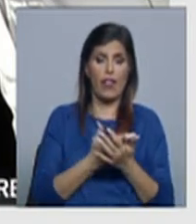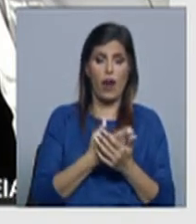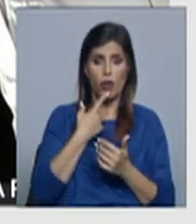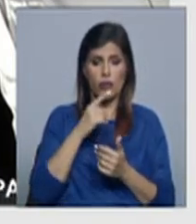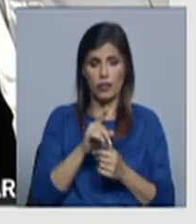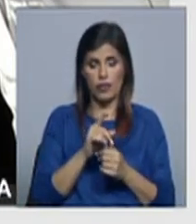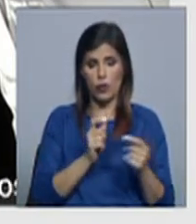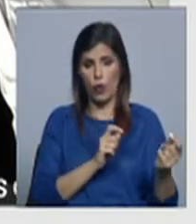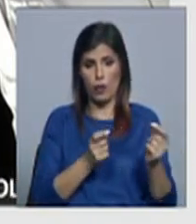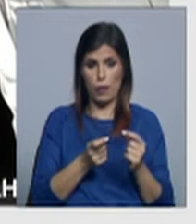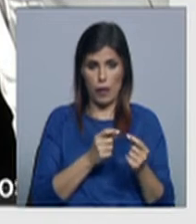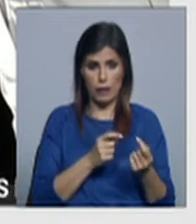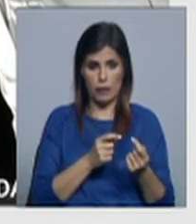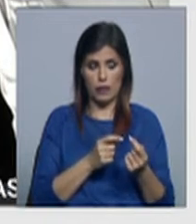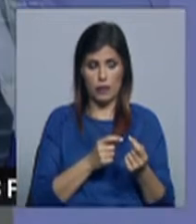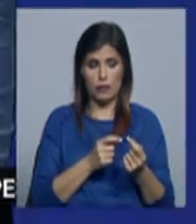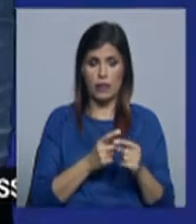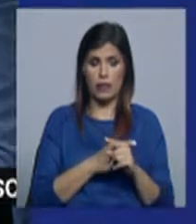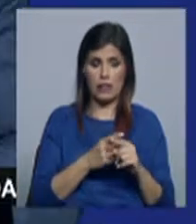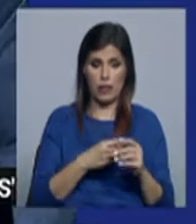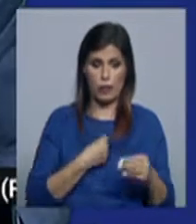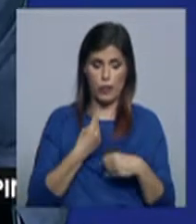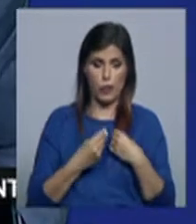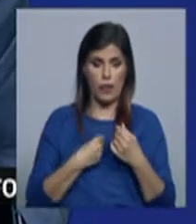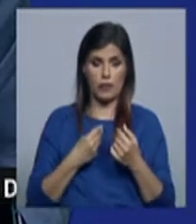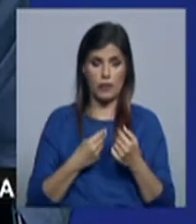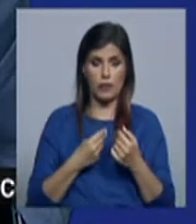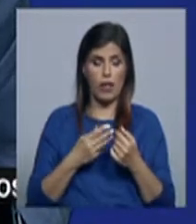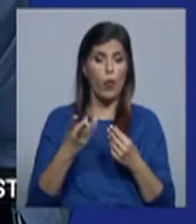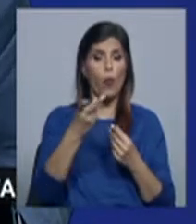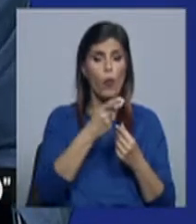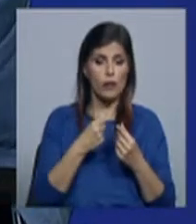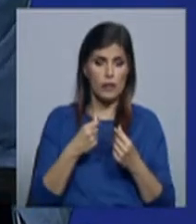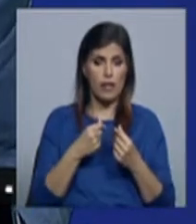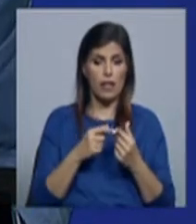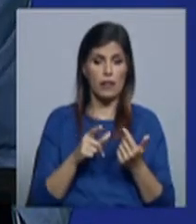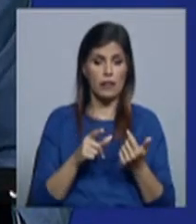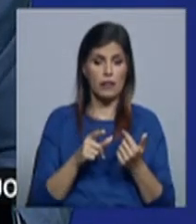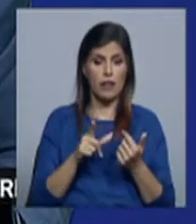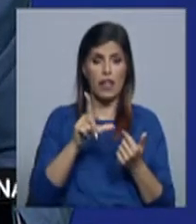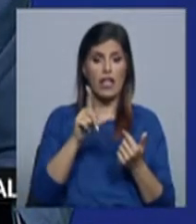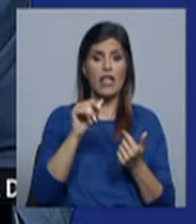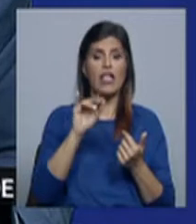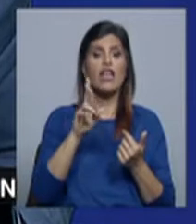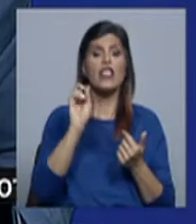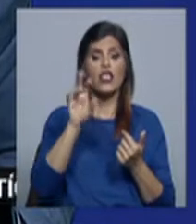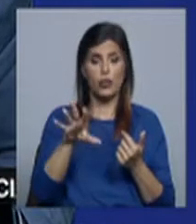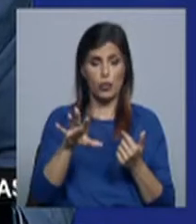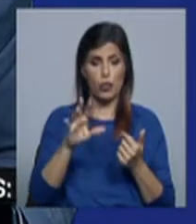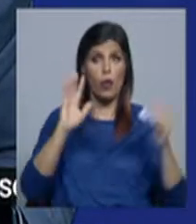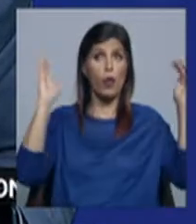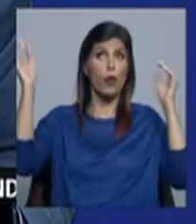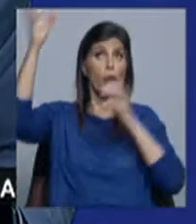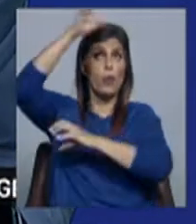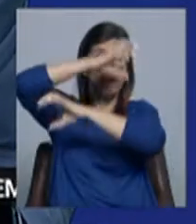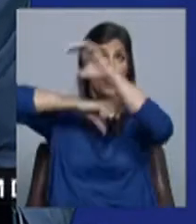debate muito intenso e preocupante que é a quantidade de lixo espacial que nós temos em órbitas próximas